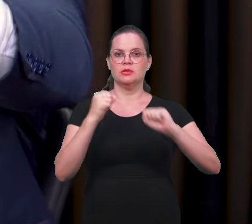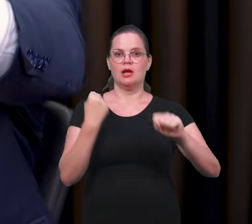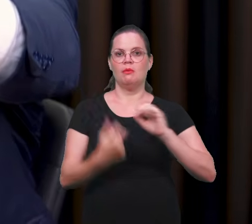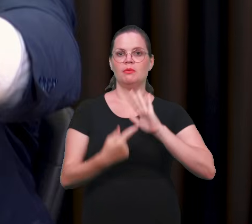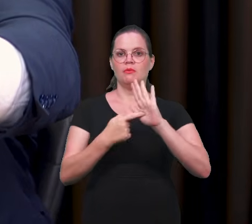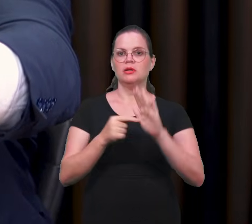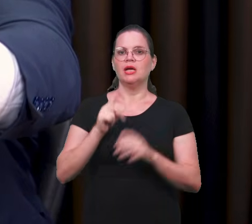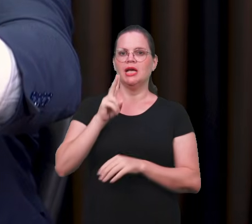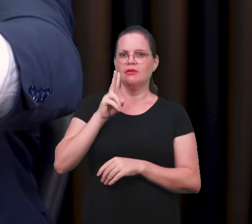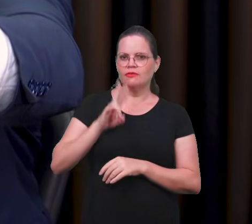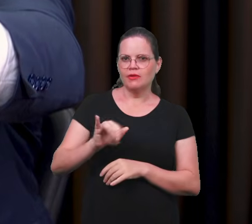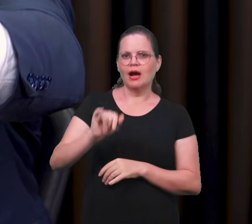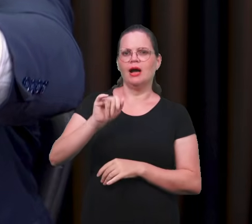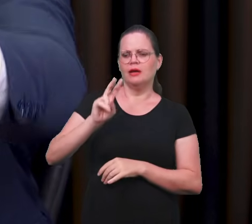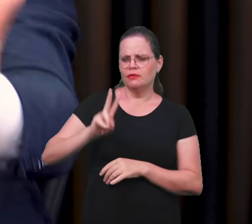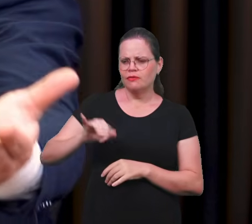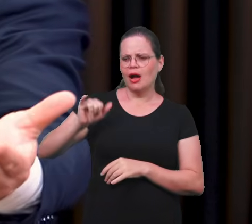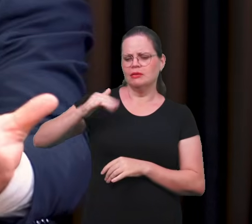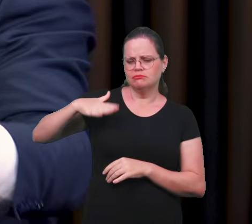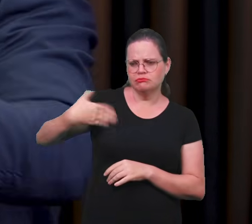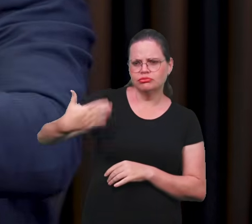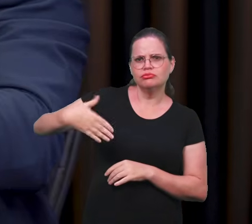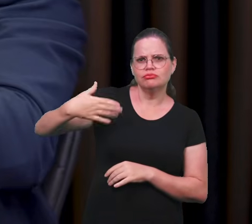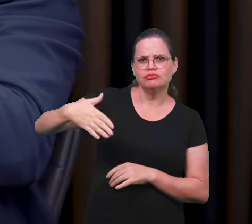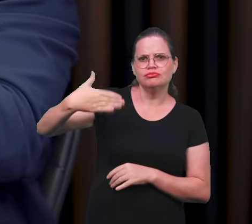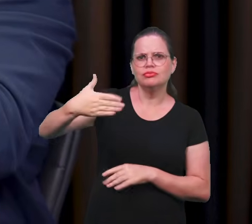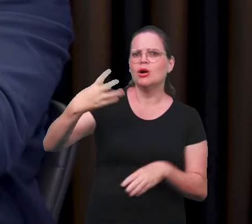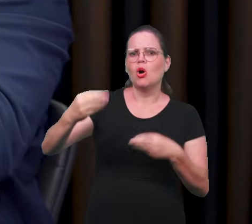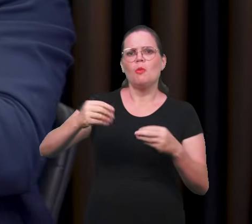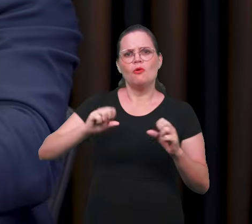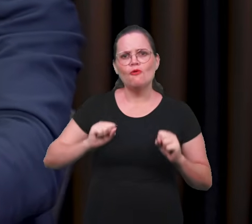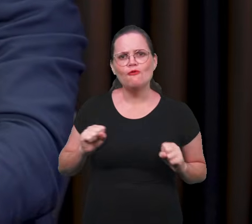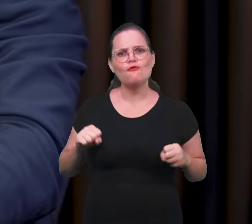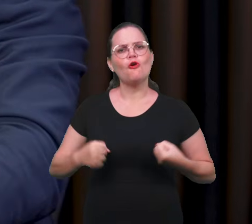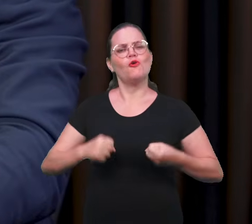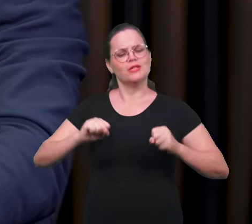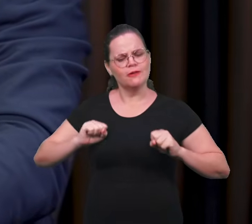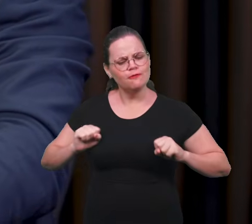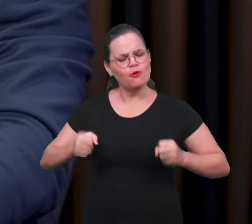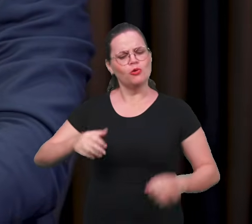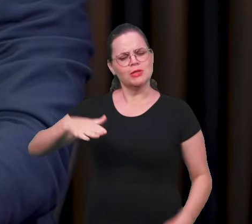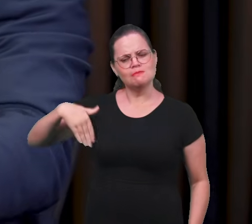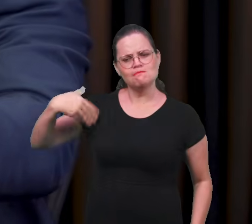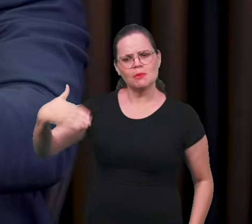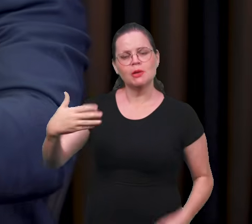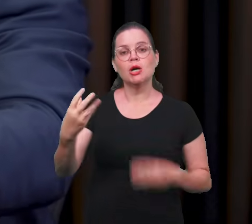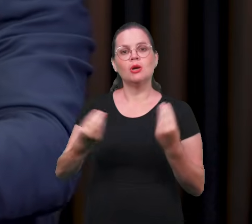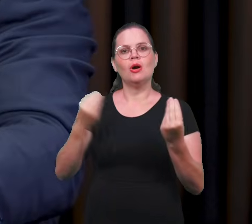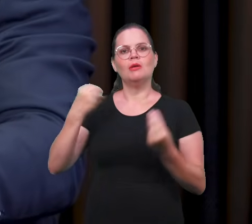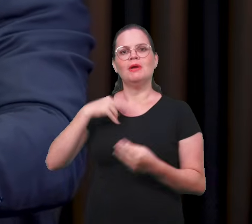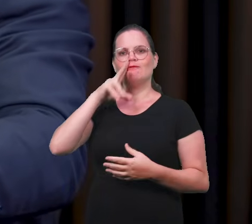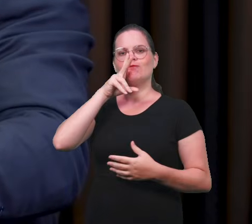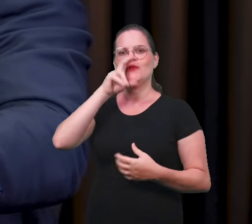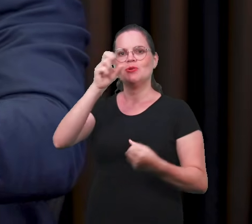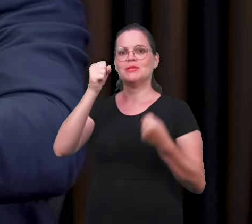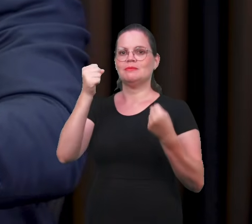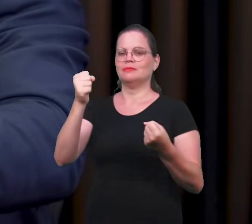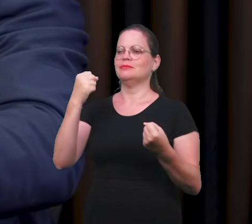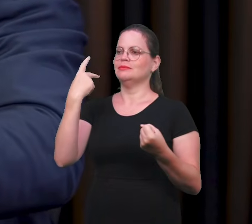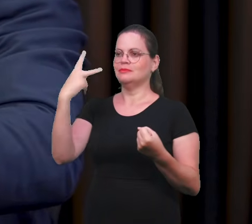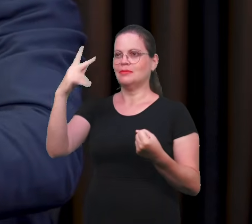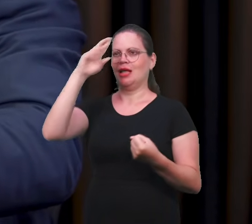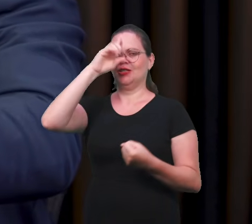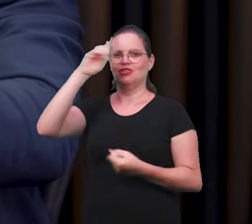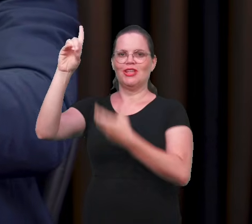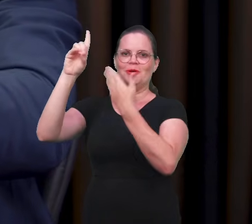de força em força. Mas de quem que é a força? A força é do Senhor. A palavra já responde aqui, ó, bem-aventurado o homem cuja